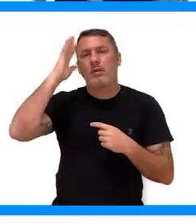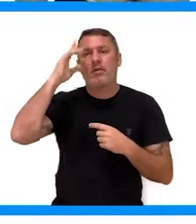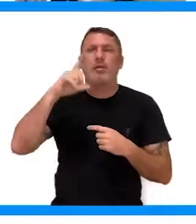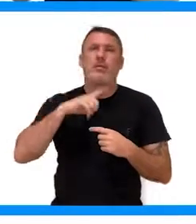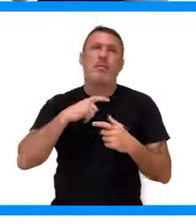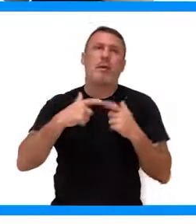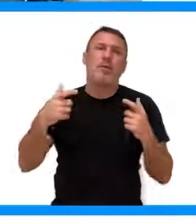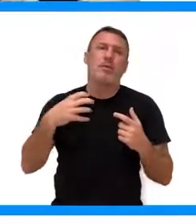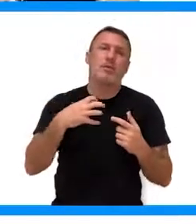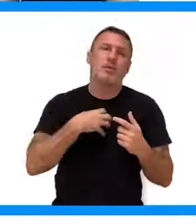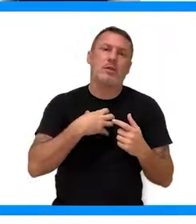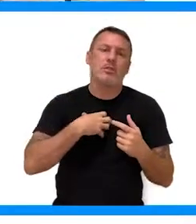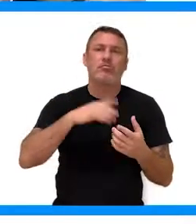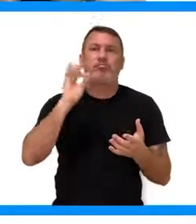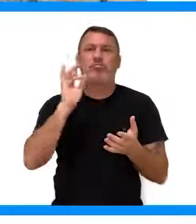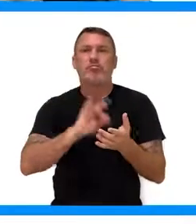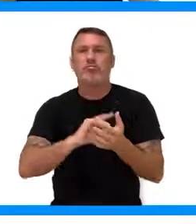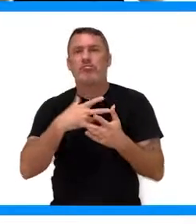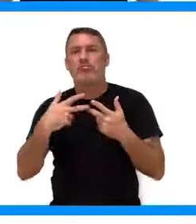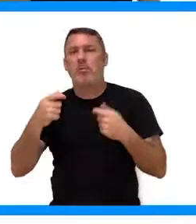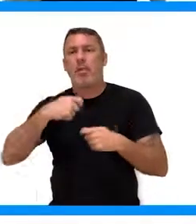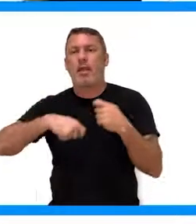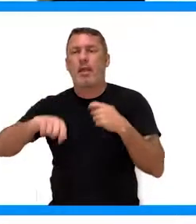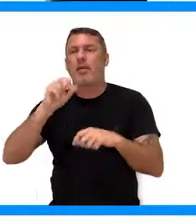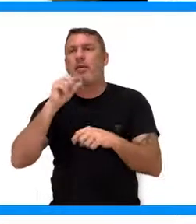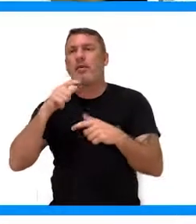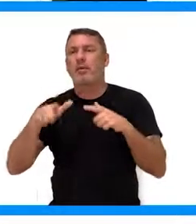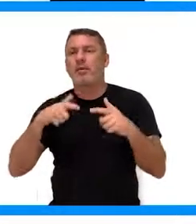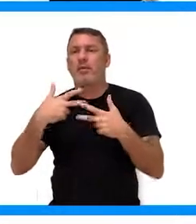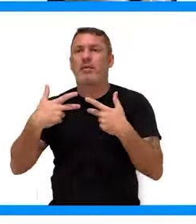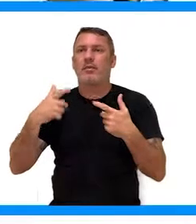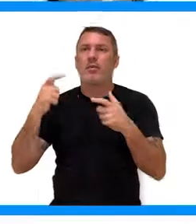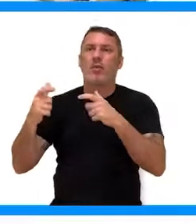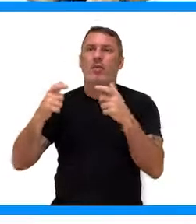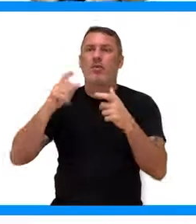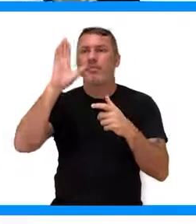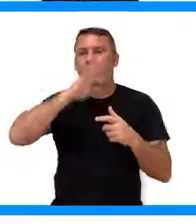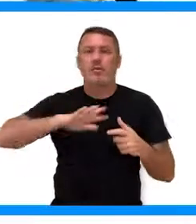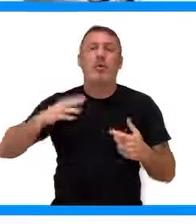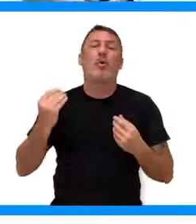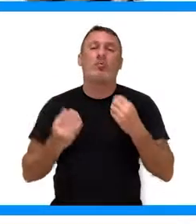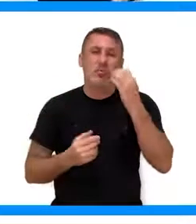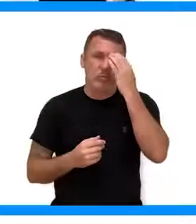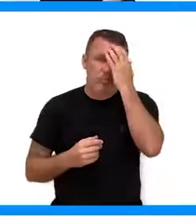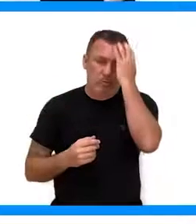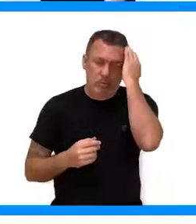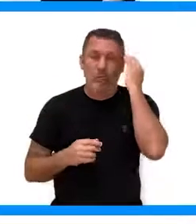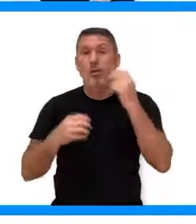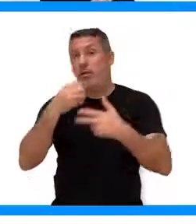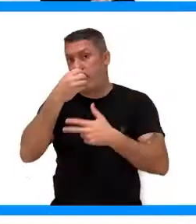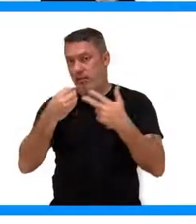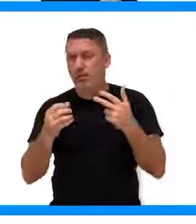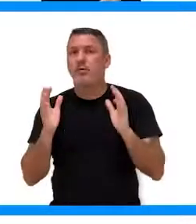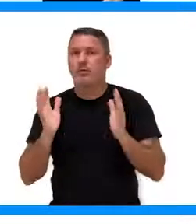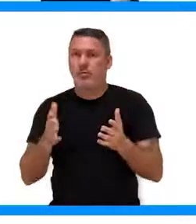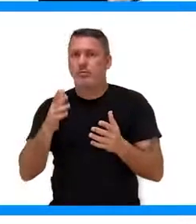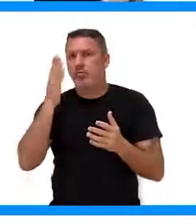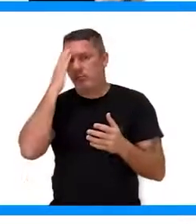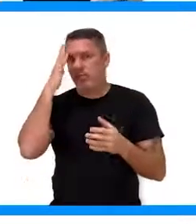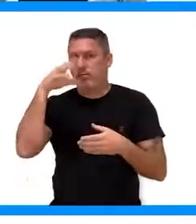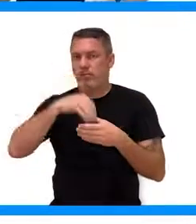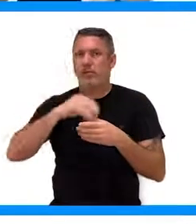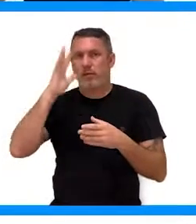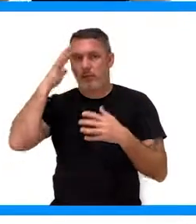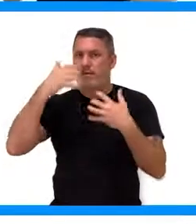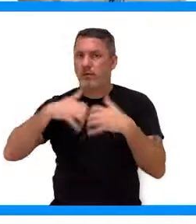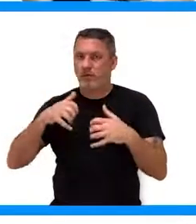de fato em maior acessibilidade alimentícia para o mercado local, regional, nacional? O Enem já cobrou